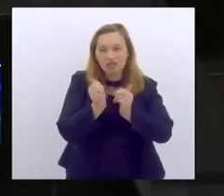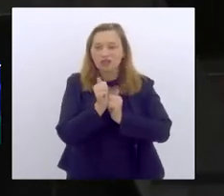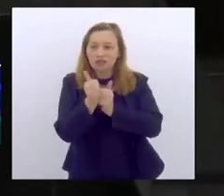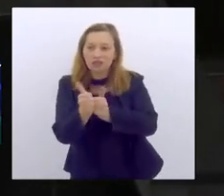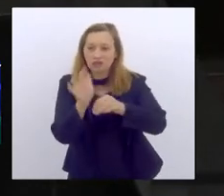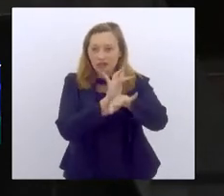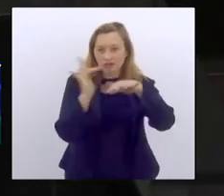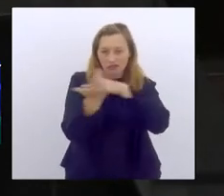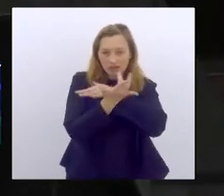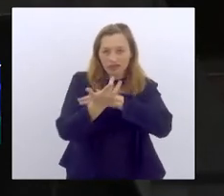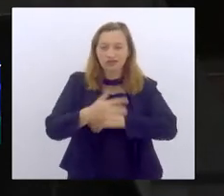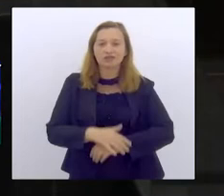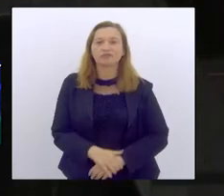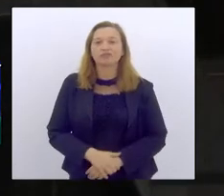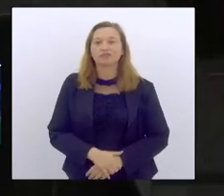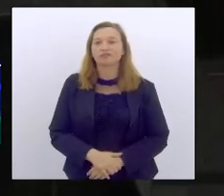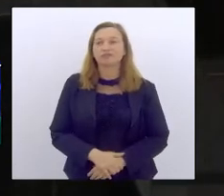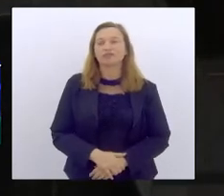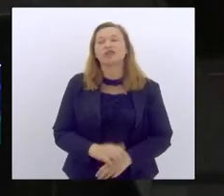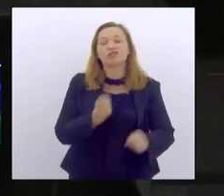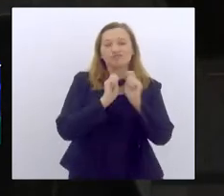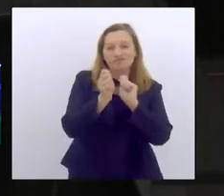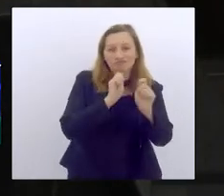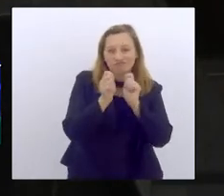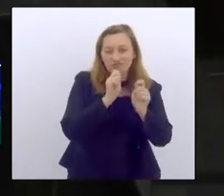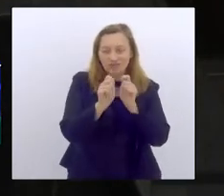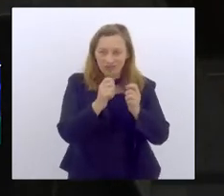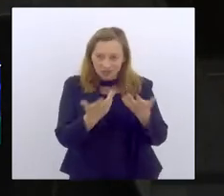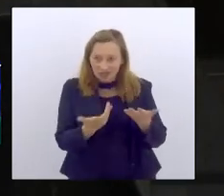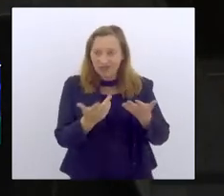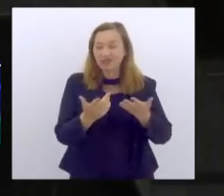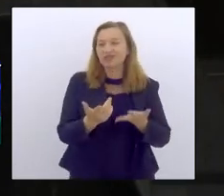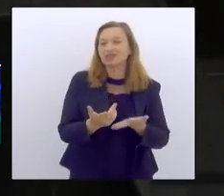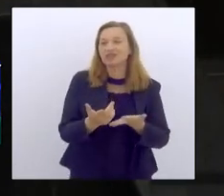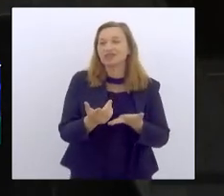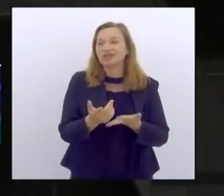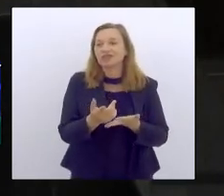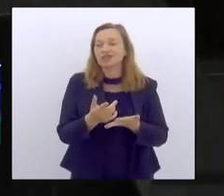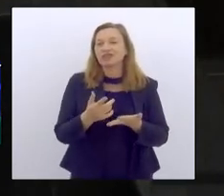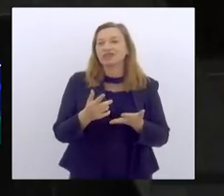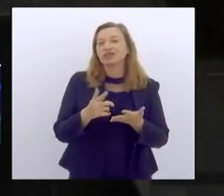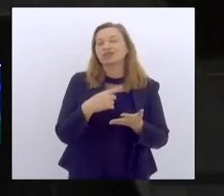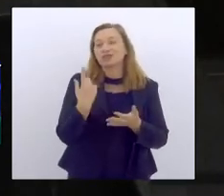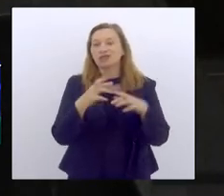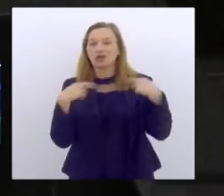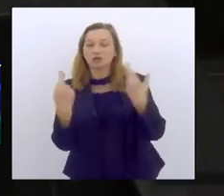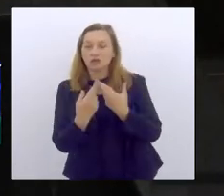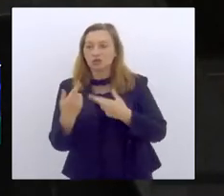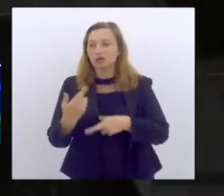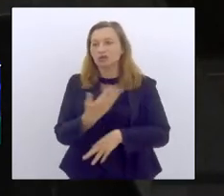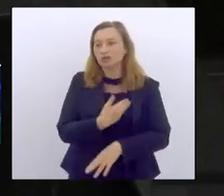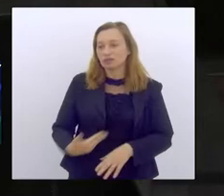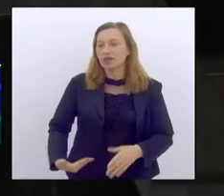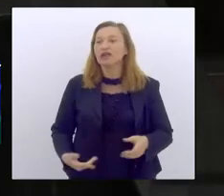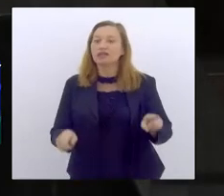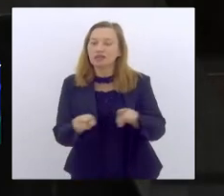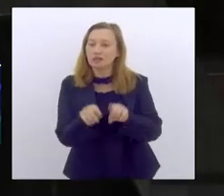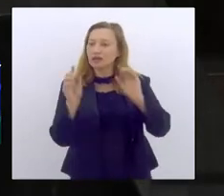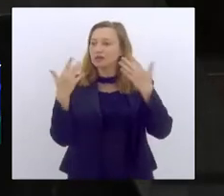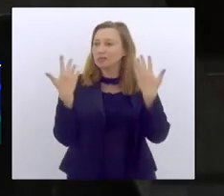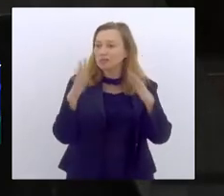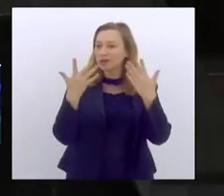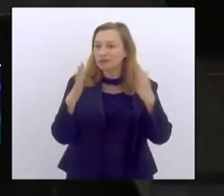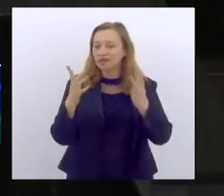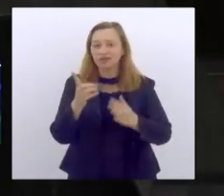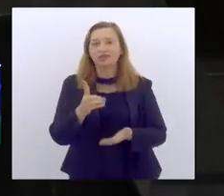nos seguem pelas redes sociais imprensa que faz a cobertura das nossas sessões plenárias saudando especificamente a nossa